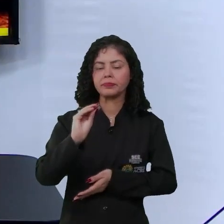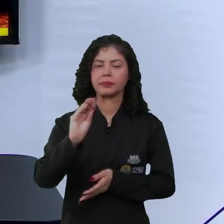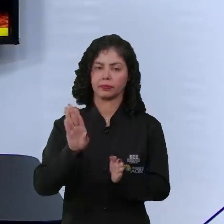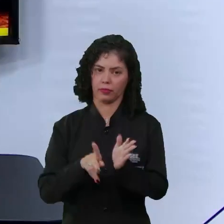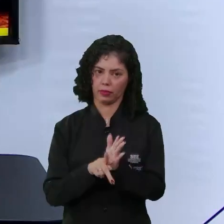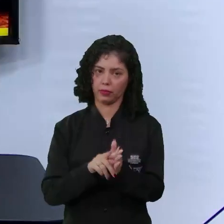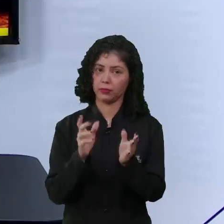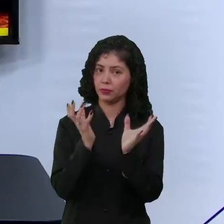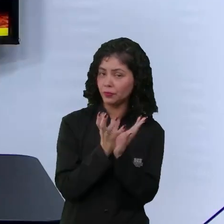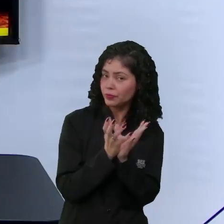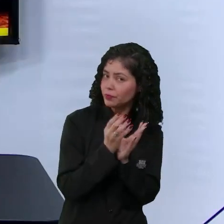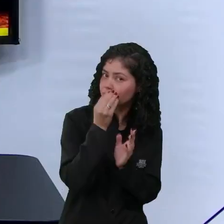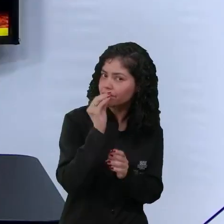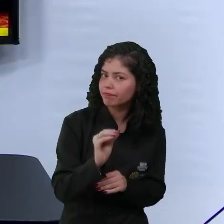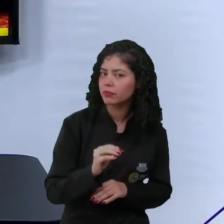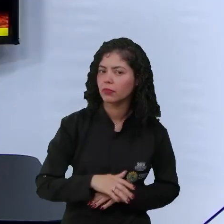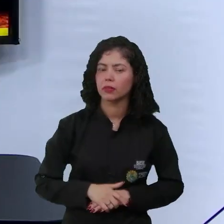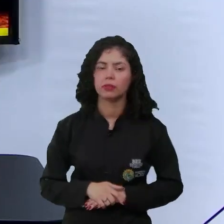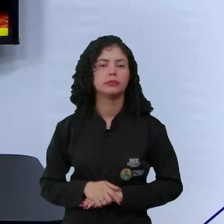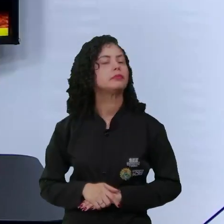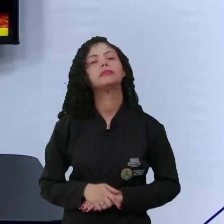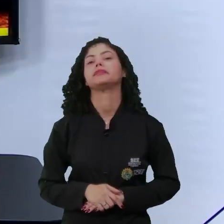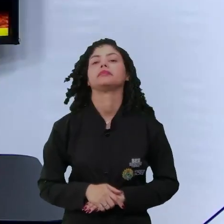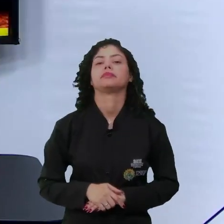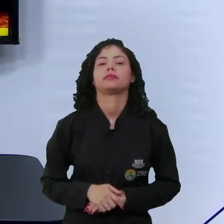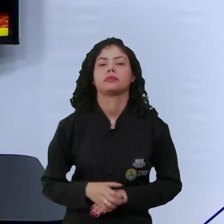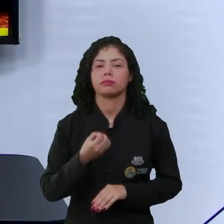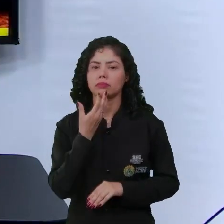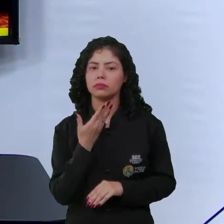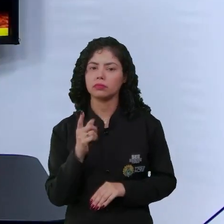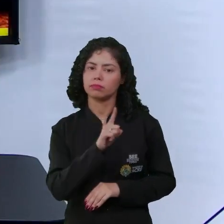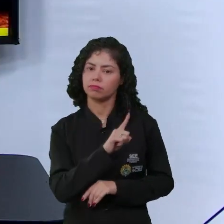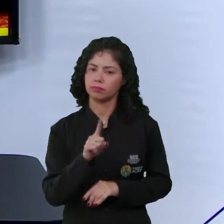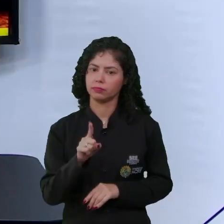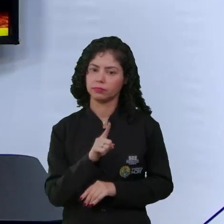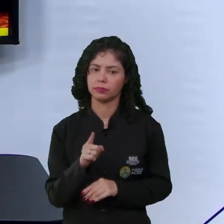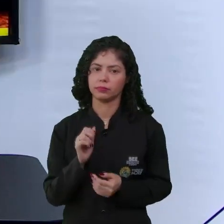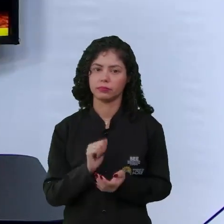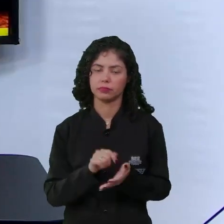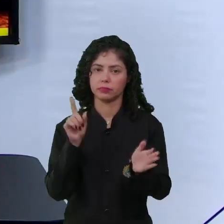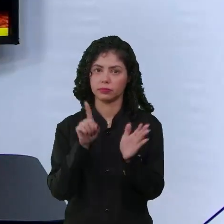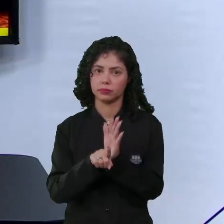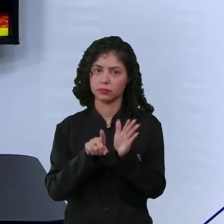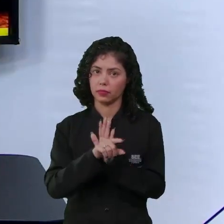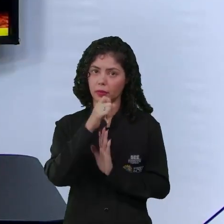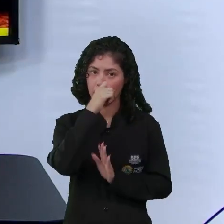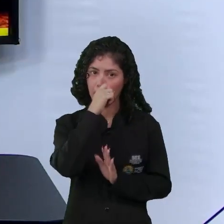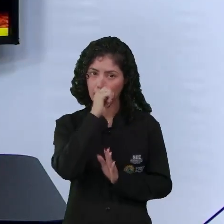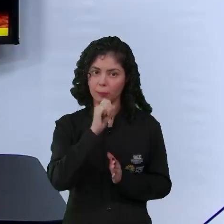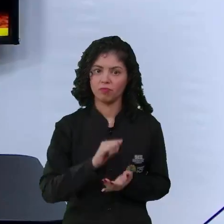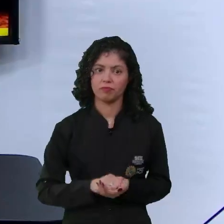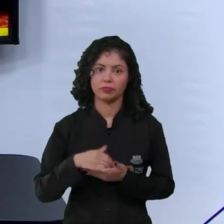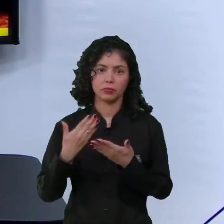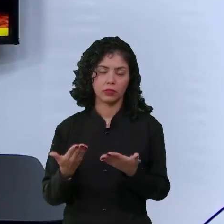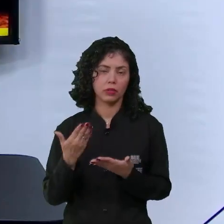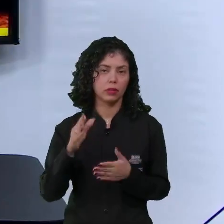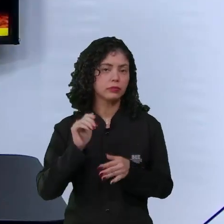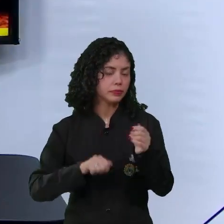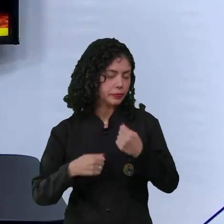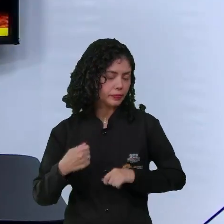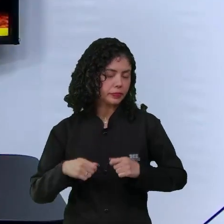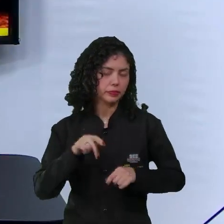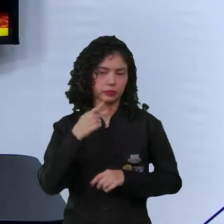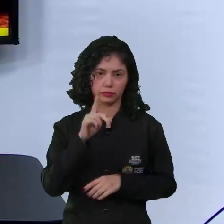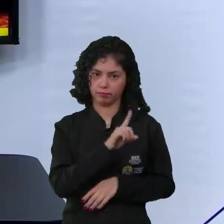de um grupo ignorado. E isso é bom? Pelo amor de Deus, eu não deveria nem ter perguntado porque é o óbvio, mas às vezes o óbvio precisa ser